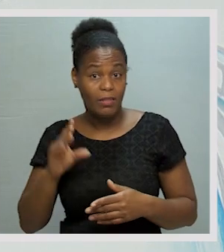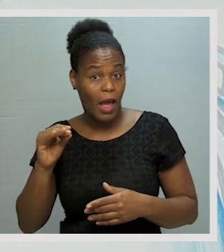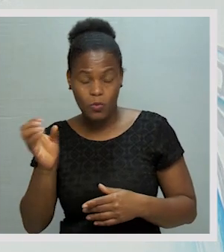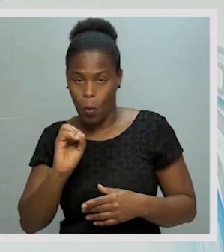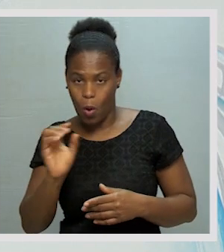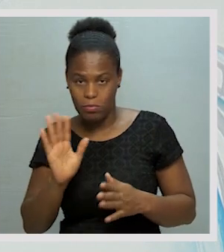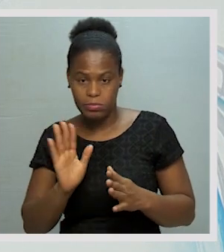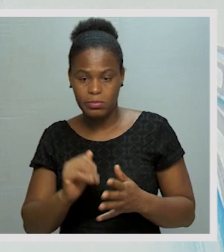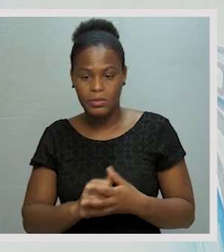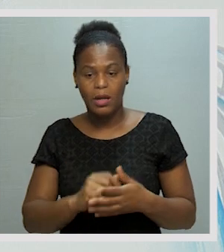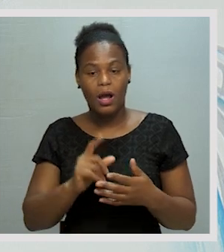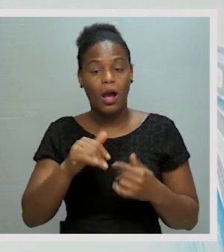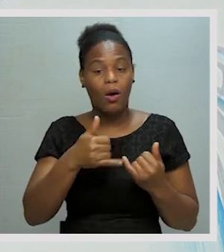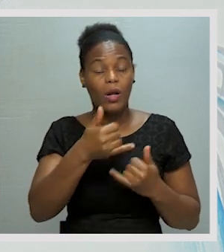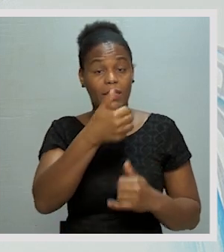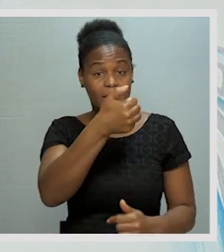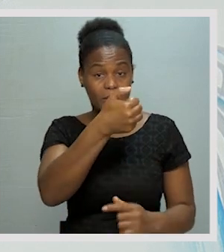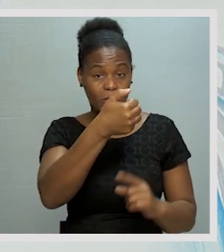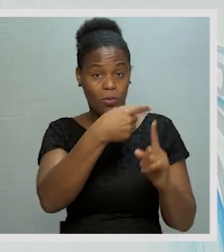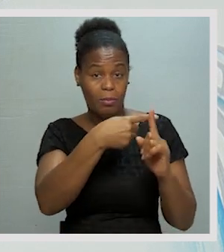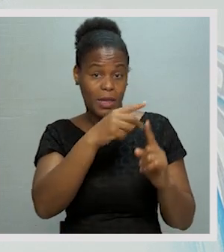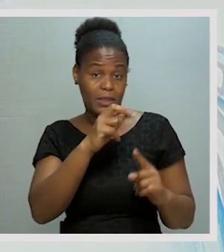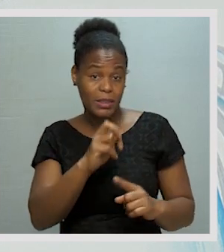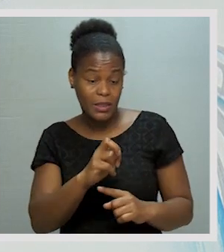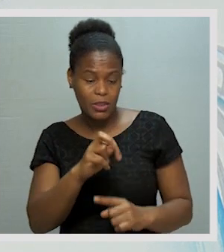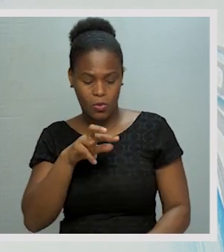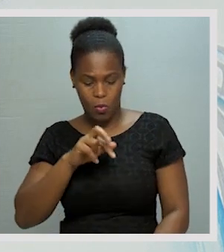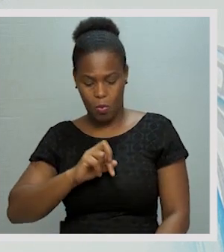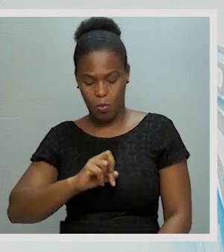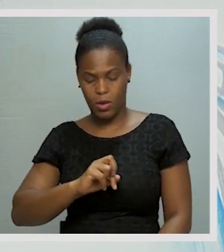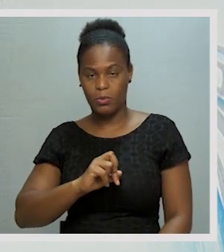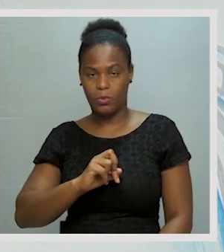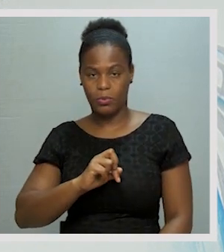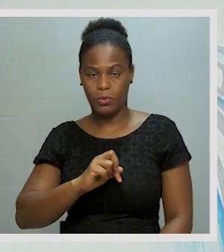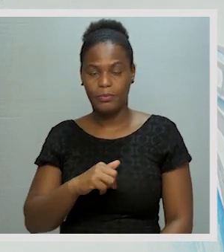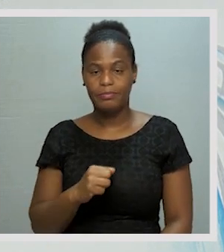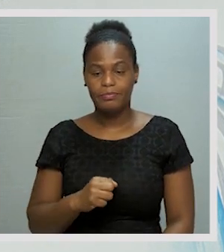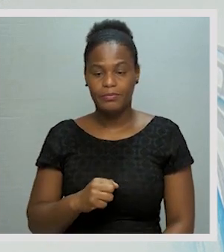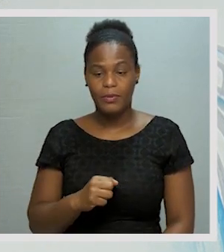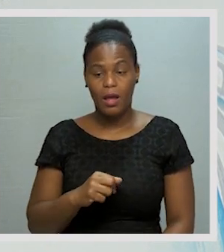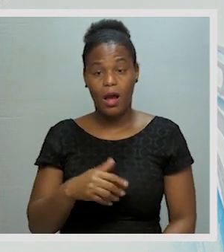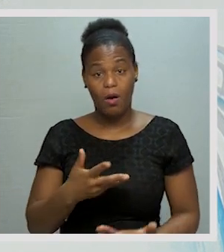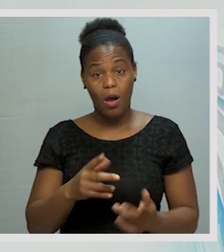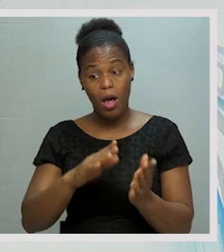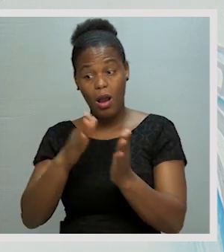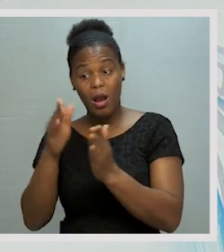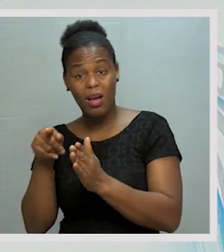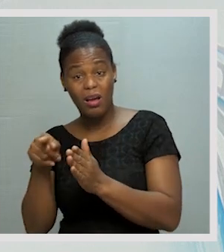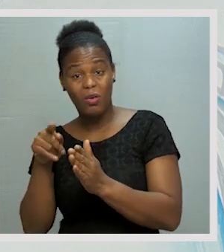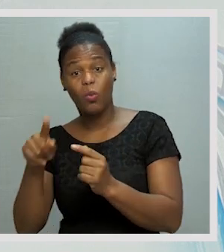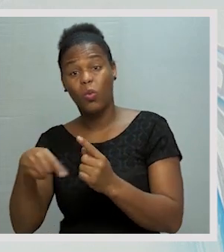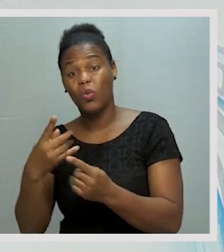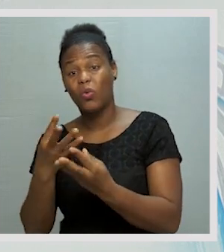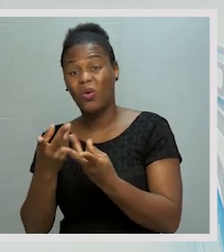aqui, na ordem, ou seja, na casa da unidade,